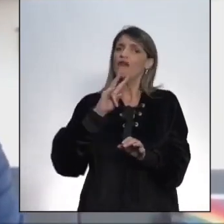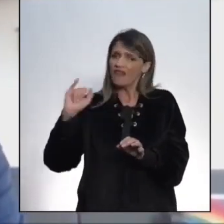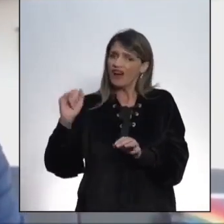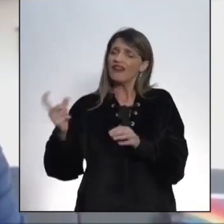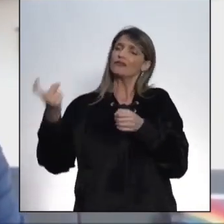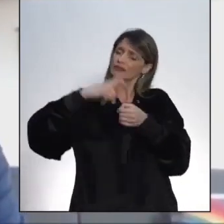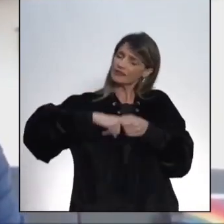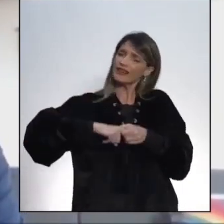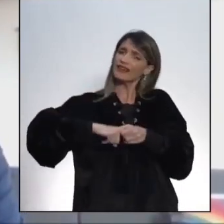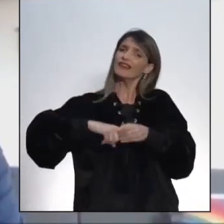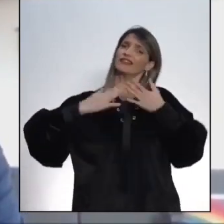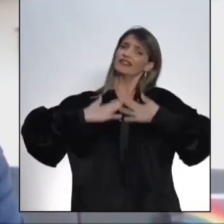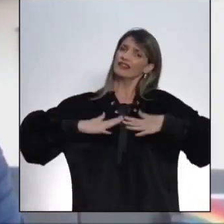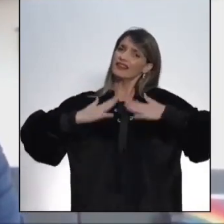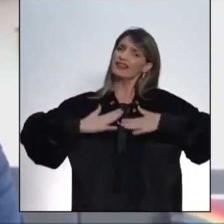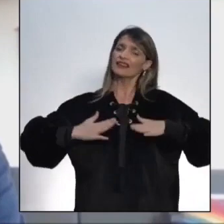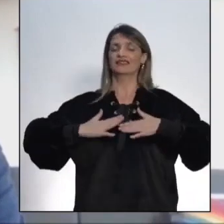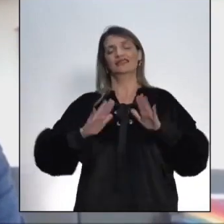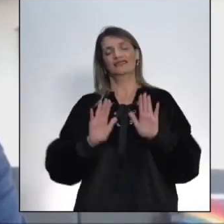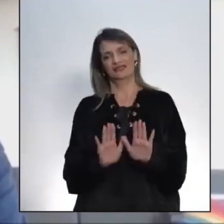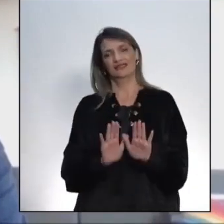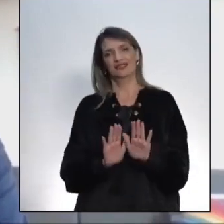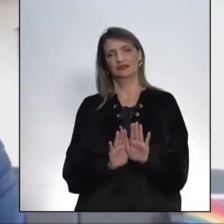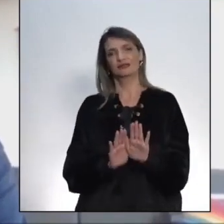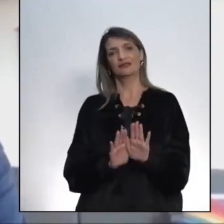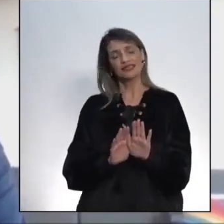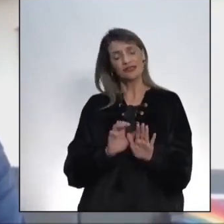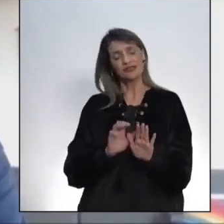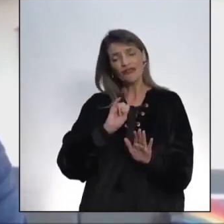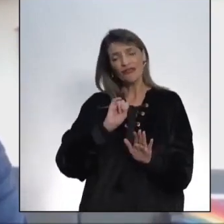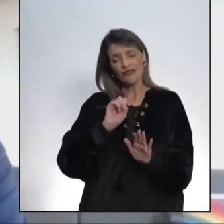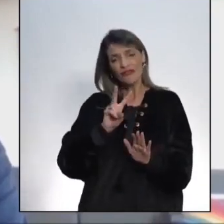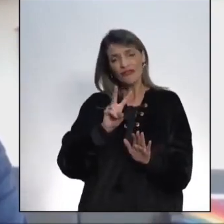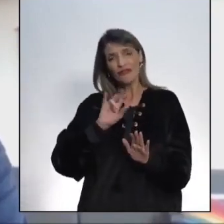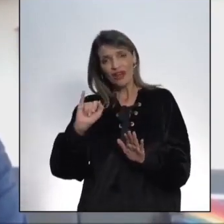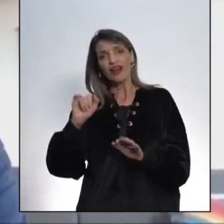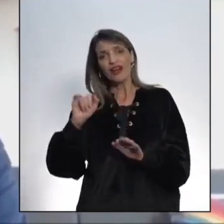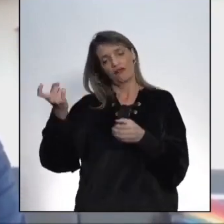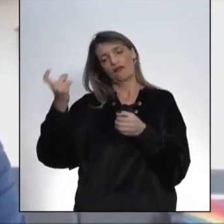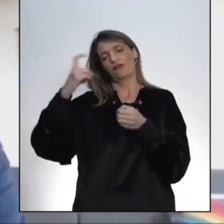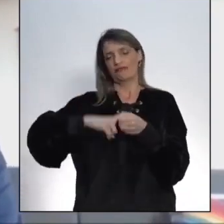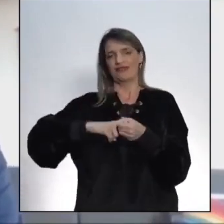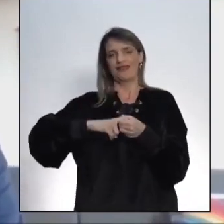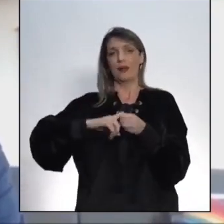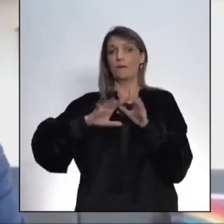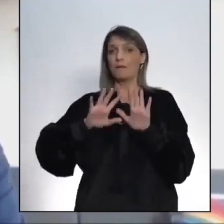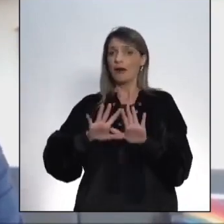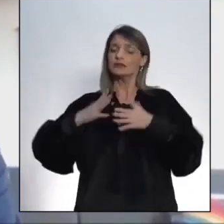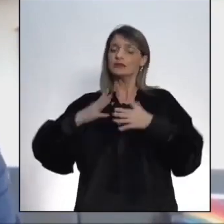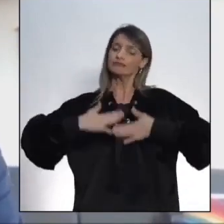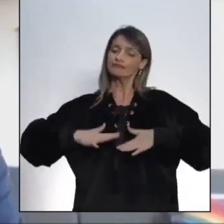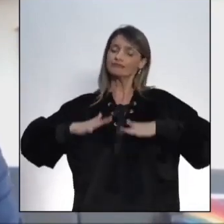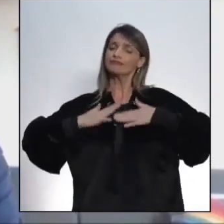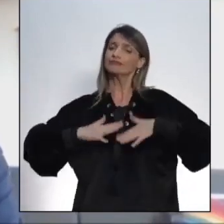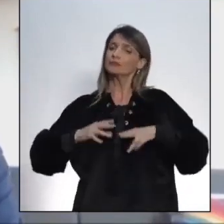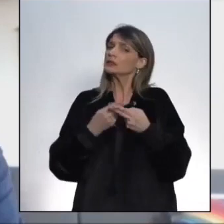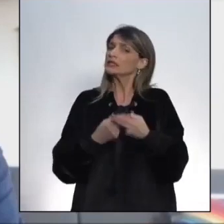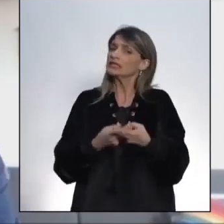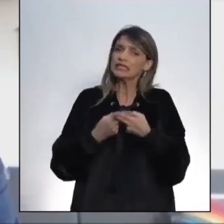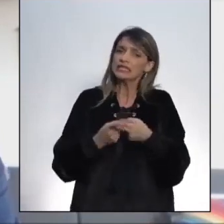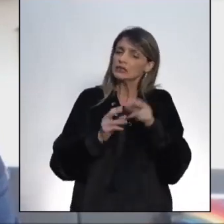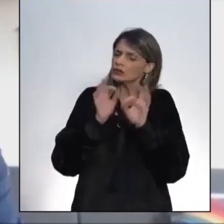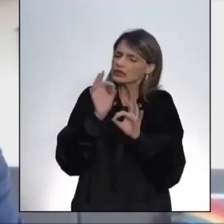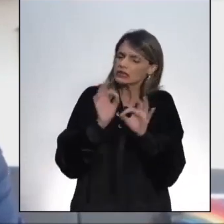mensagem da gente ter na nossa cabeça, de que a gente vai voltar para isso em algum momento, e paciência, organização de